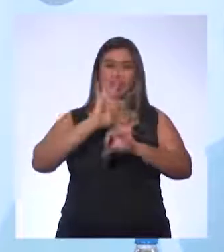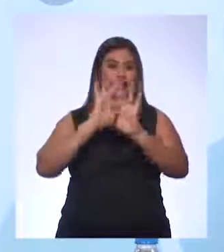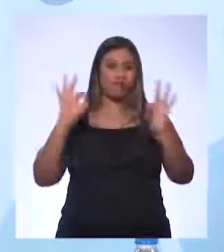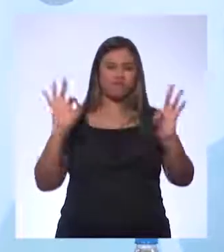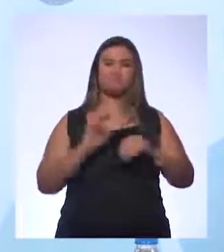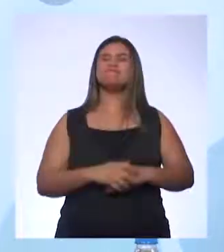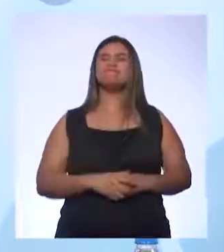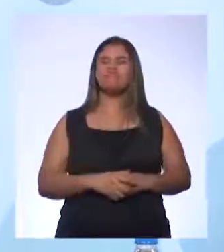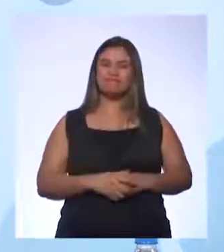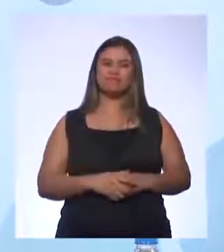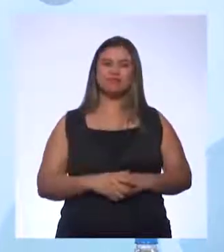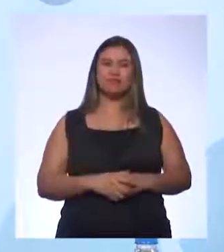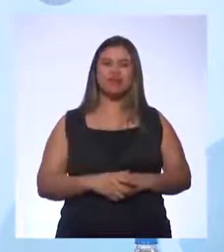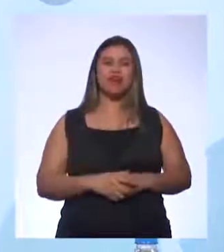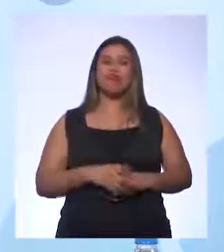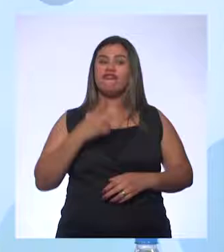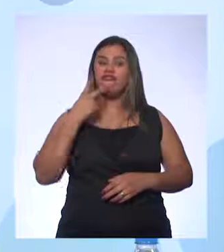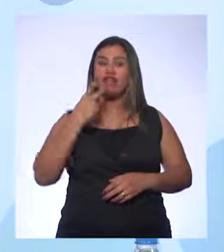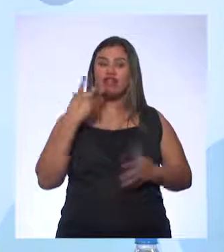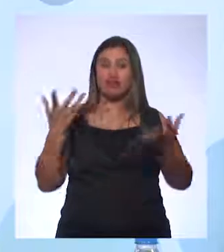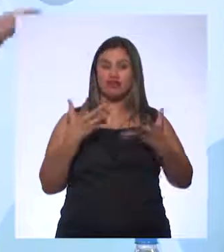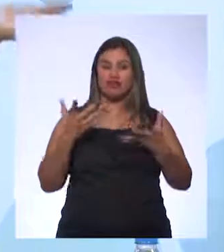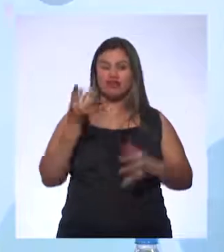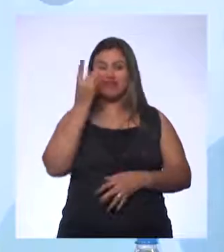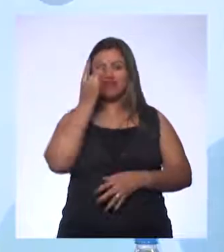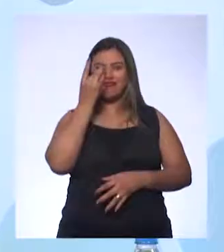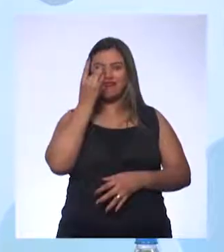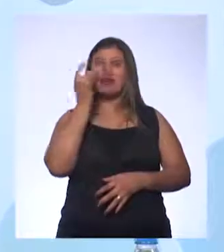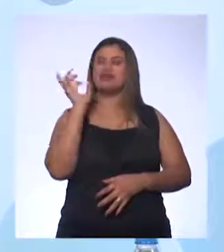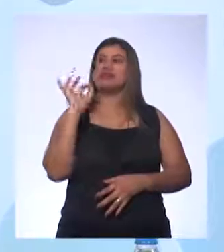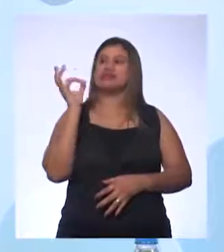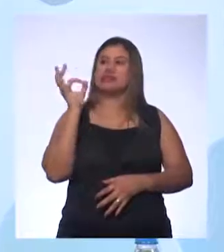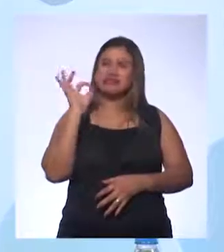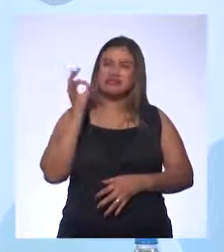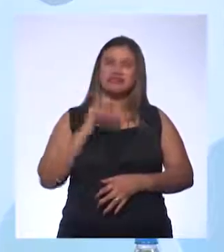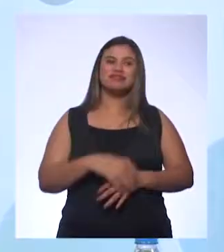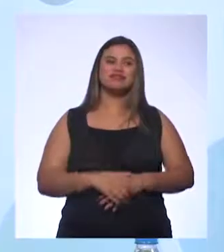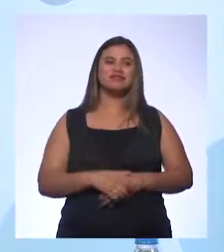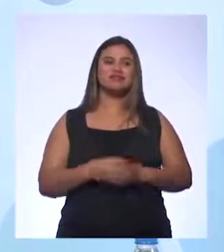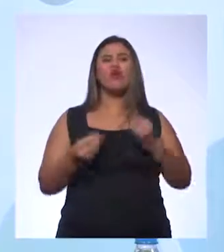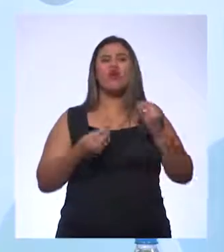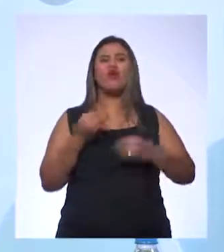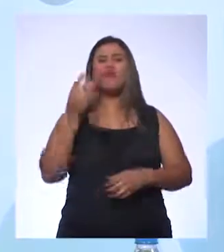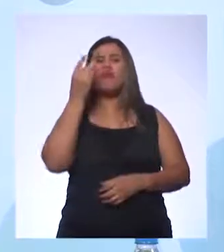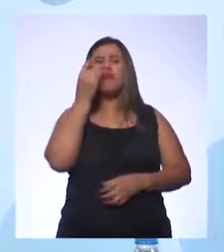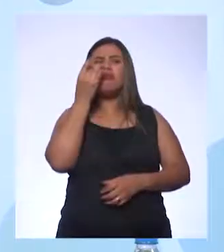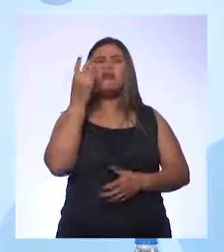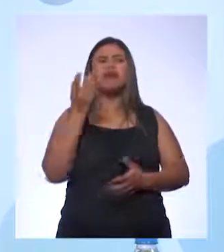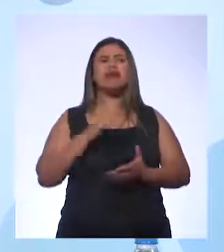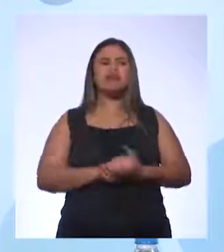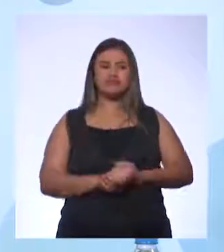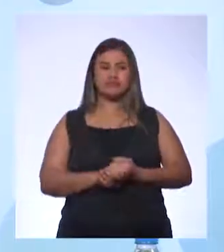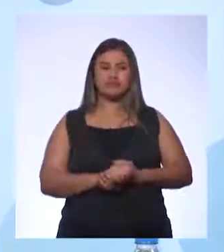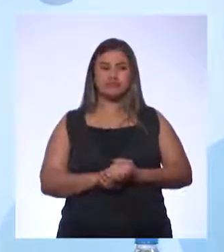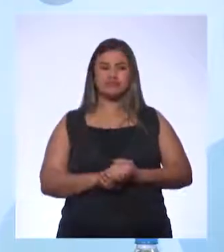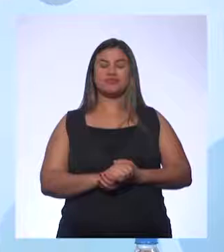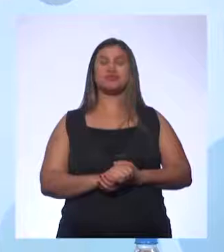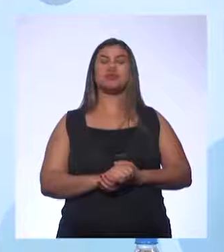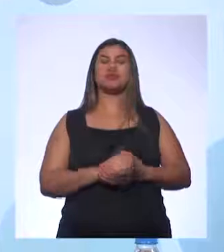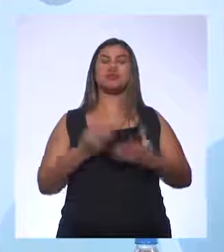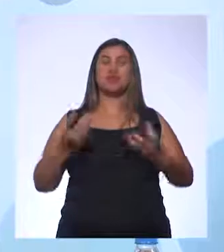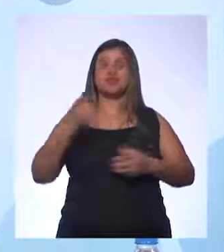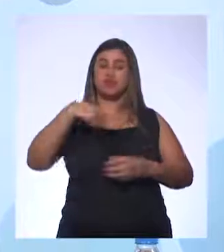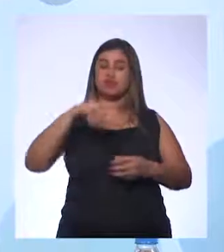E aí, assim... Ouvi falar que hoje vai ter participação ao vivo, certo? Ah, e é mesmo, nossa. Como é que faz professor. para participar ao vivo? Como que faz para participar ao vivo? Turma, nós